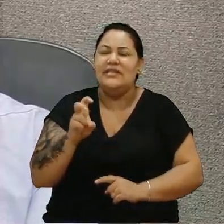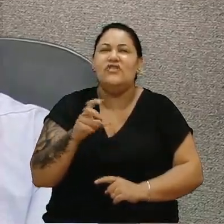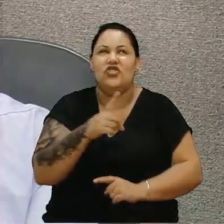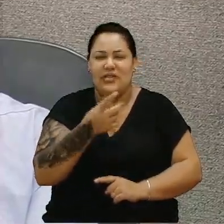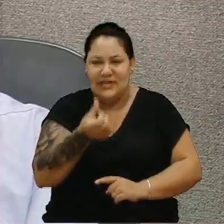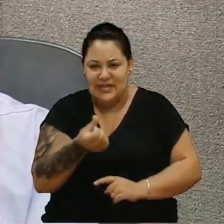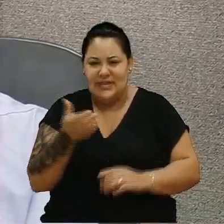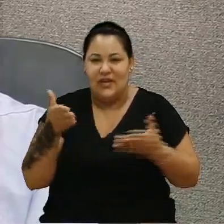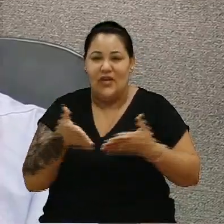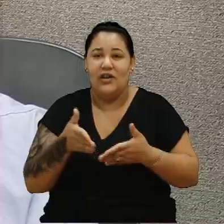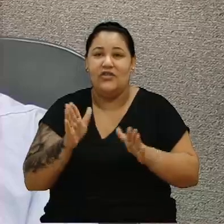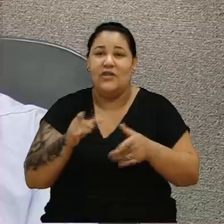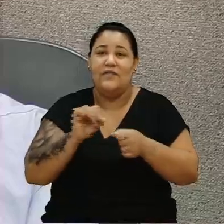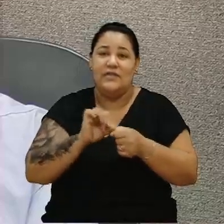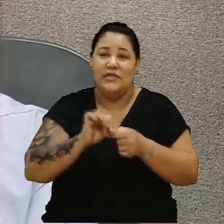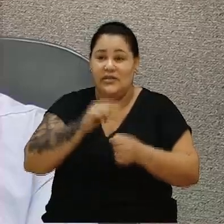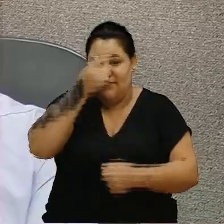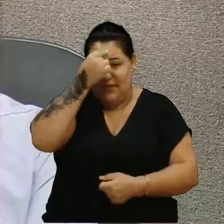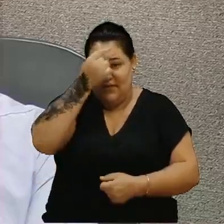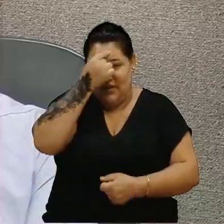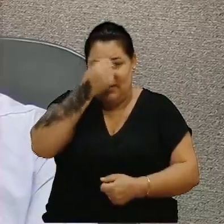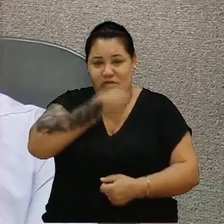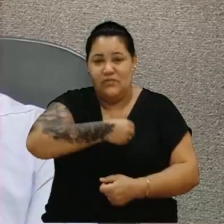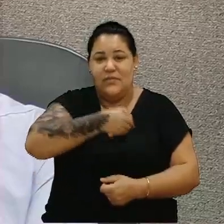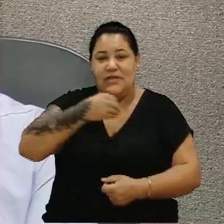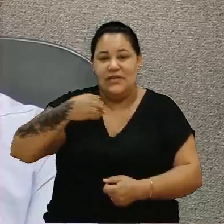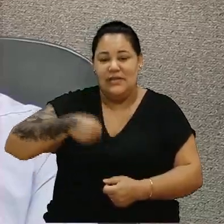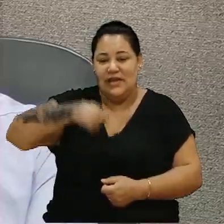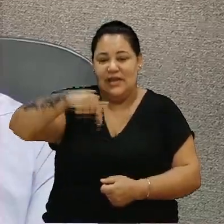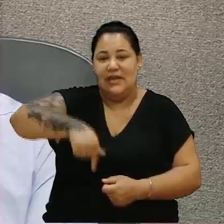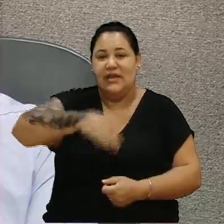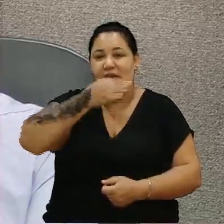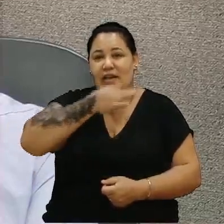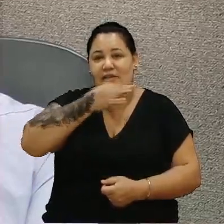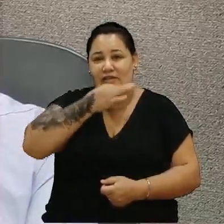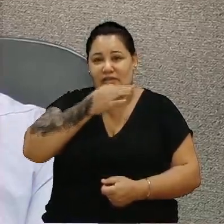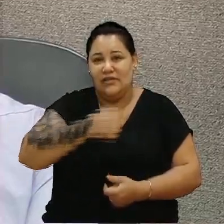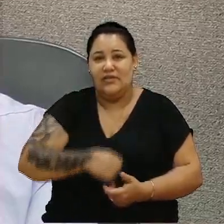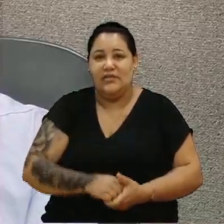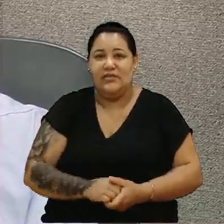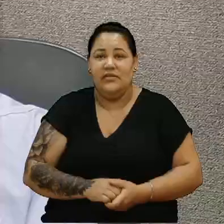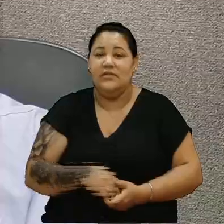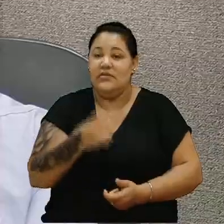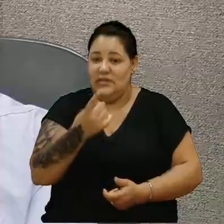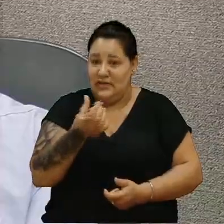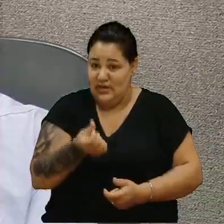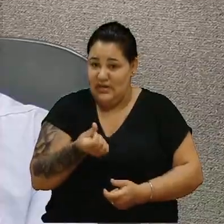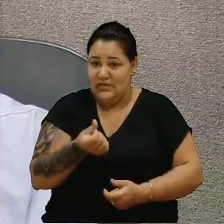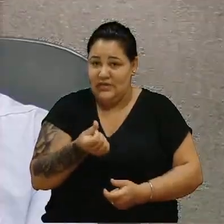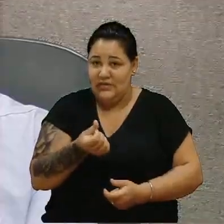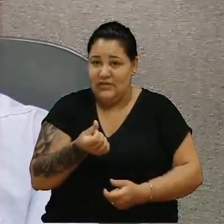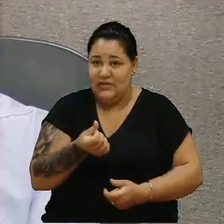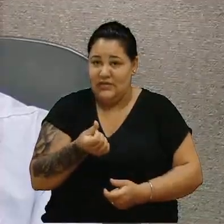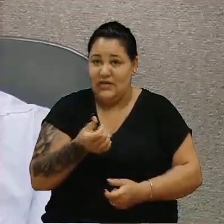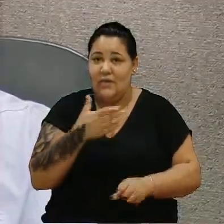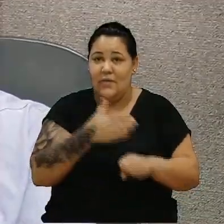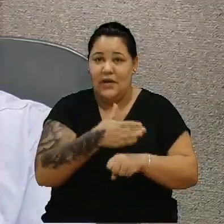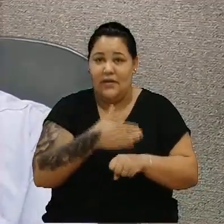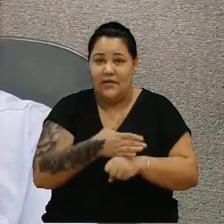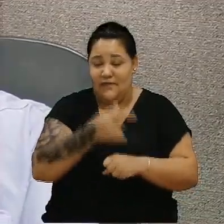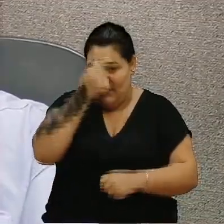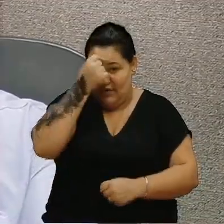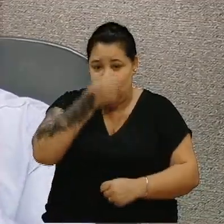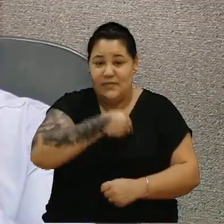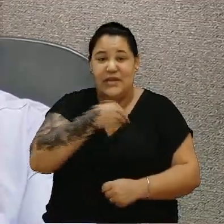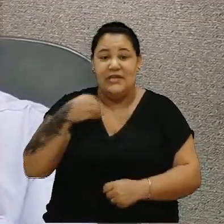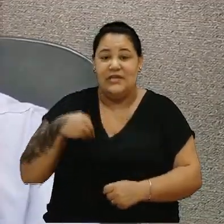e que já está fazendo faculdade de medicina em Caxias do Sul. Eu falei isso, 16 anos, ingressou agora na faculdade de medicina, depois de já